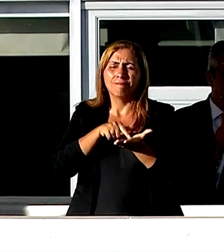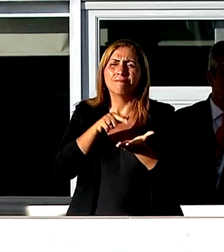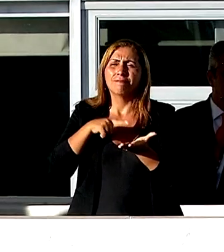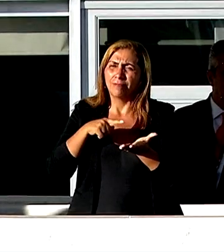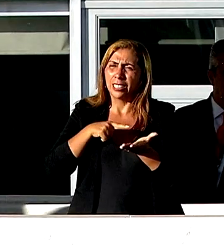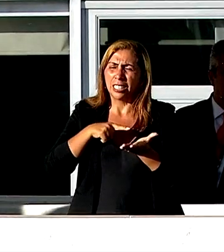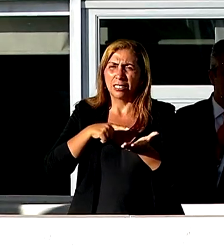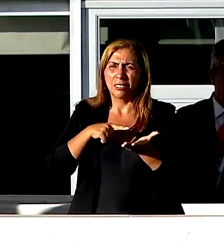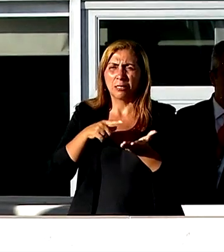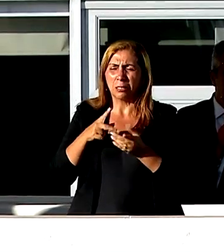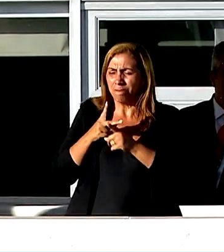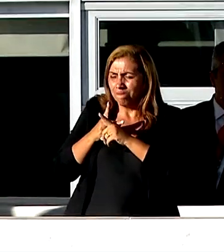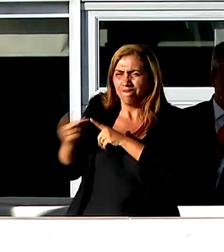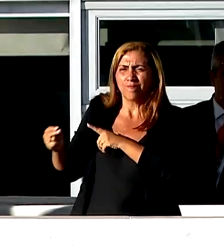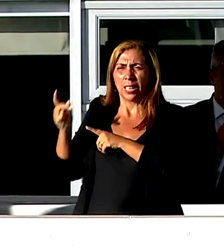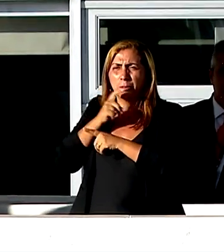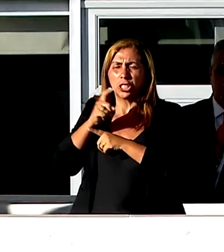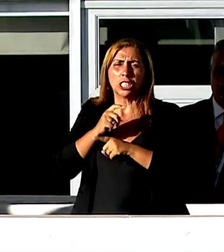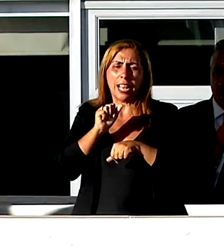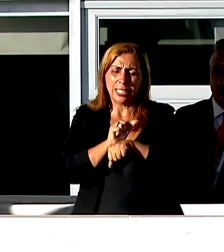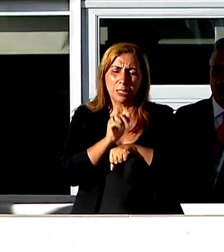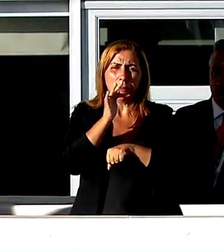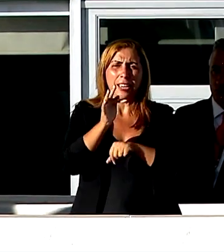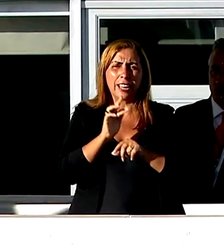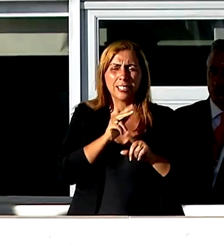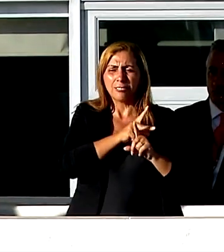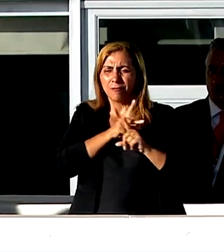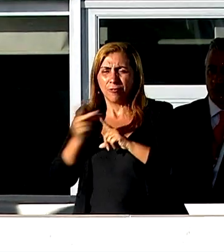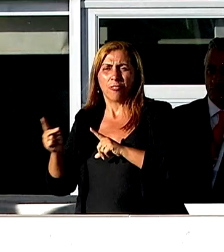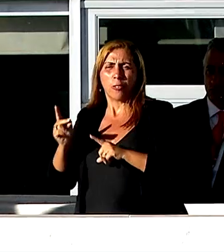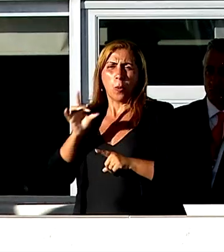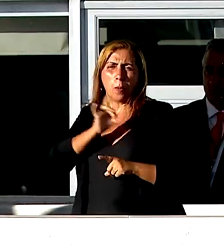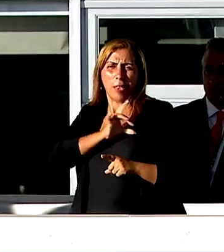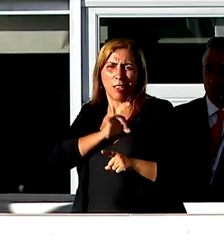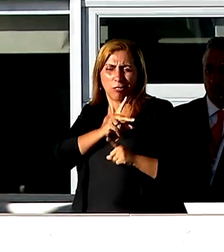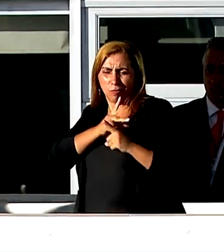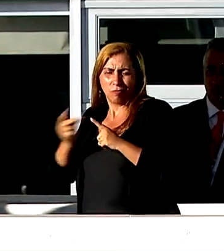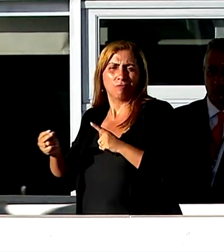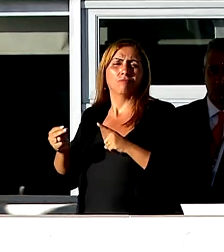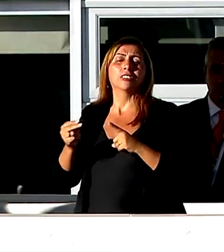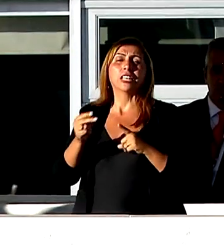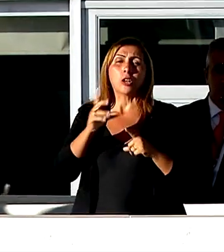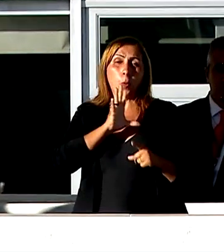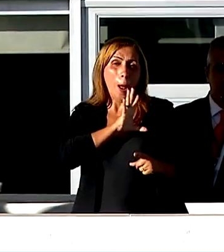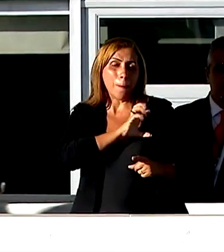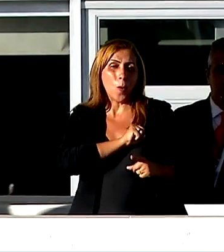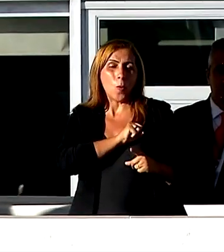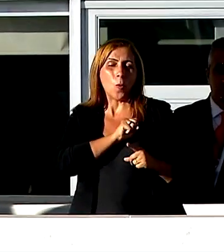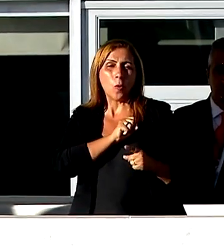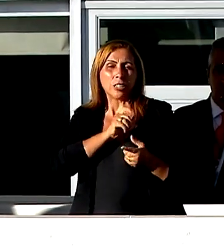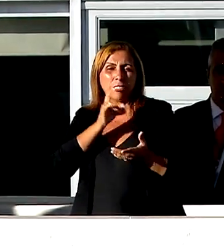sobrepôs à mentira. A esperança que venceu o medo. E o amor que